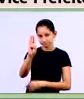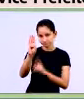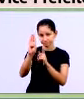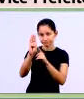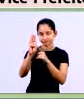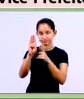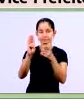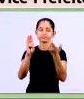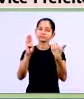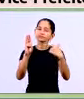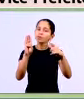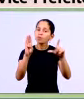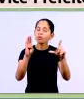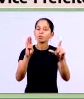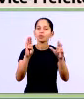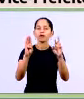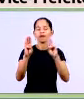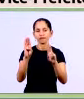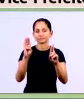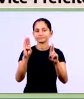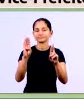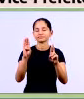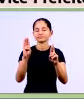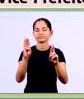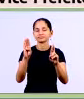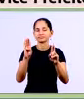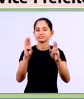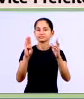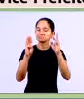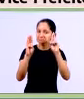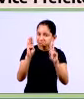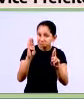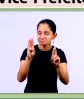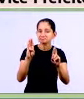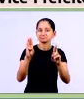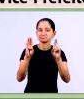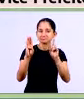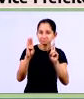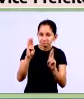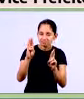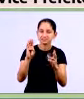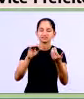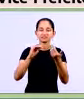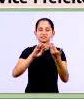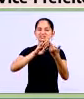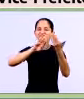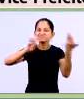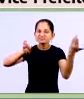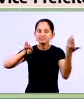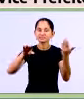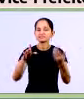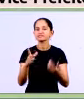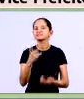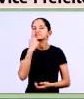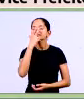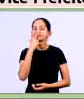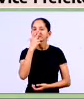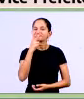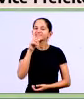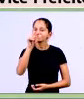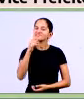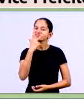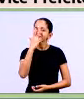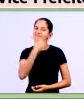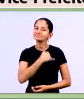hífen. Sub-raça, sub-região. Tudo que é sub, ele quer abaixo. Então, racista